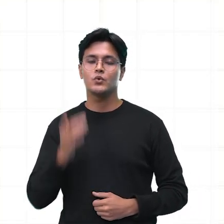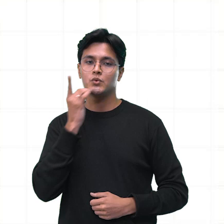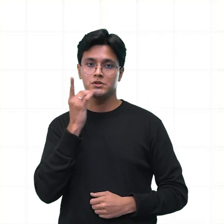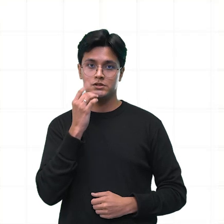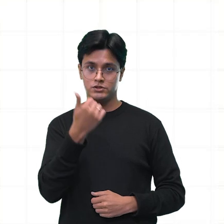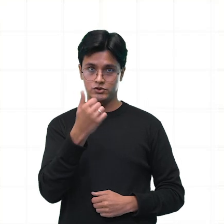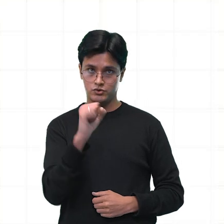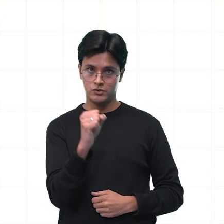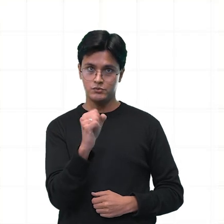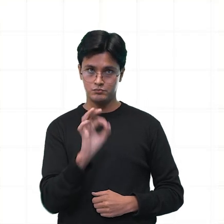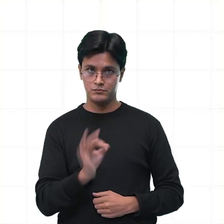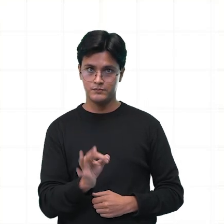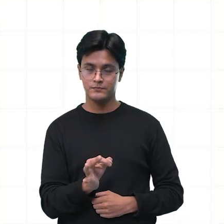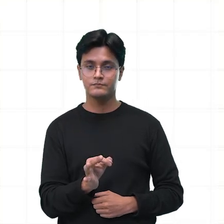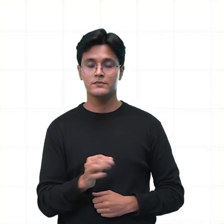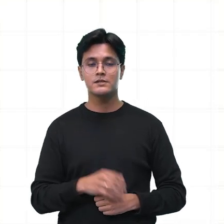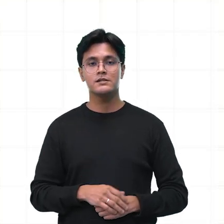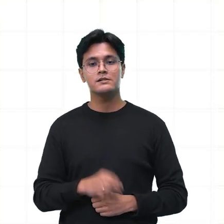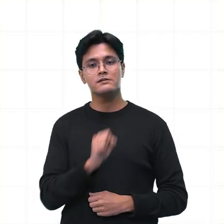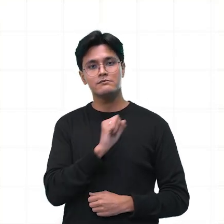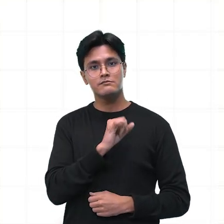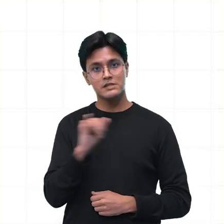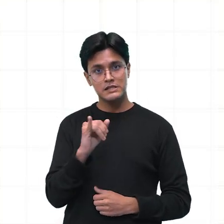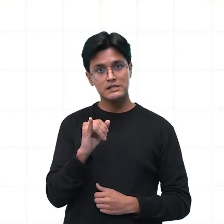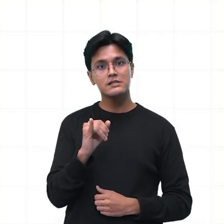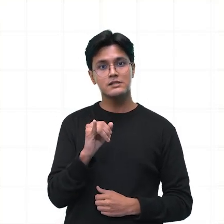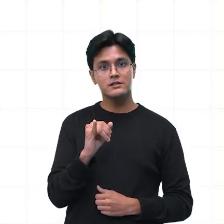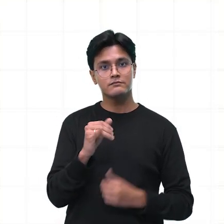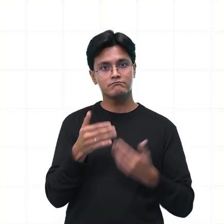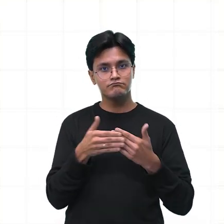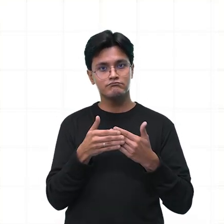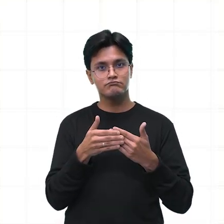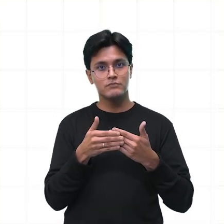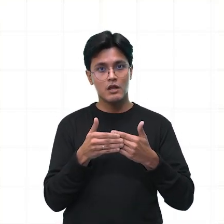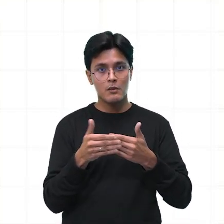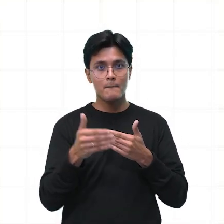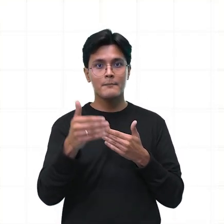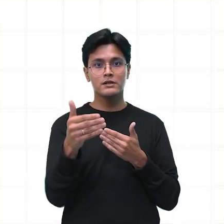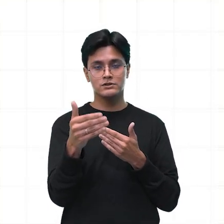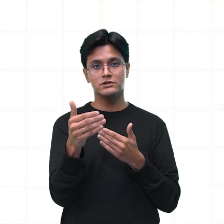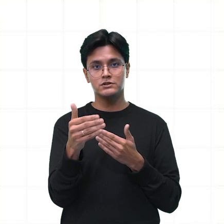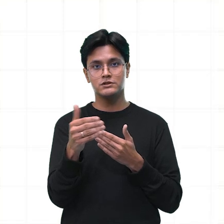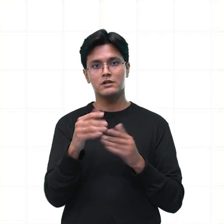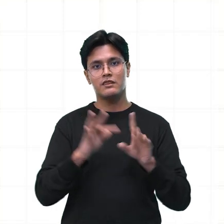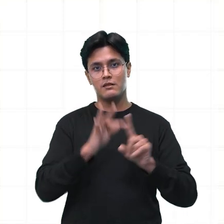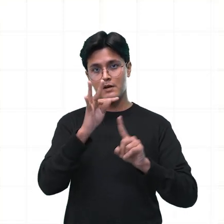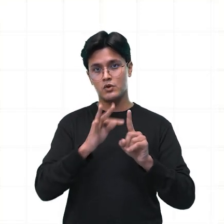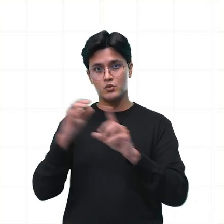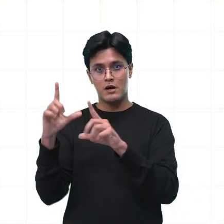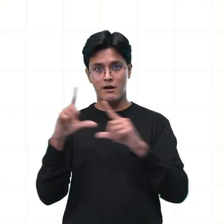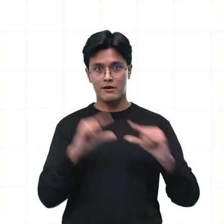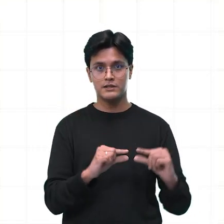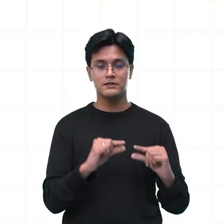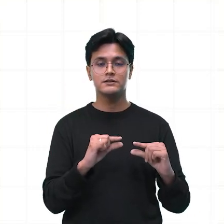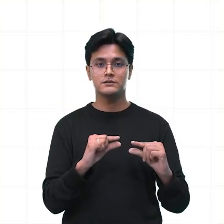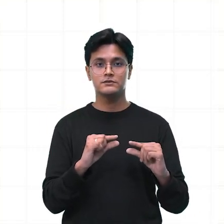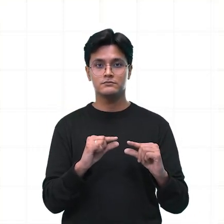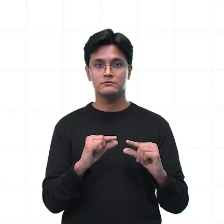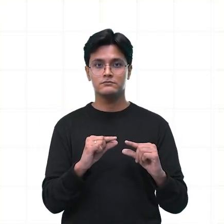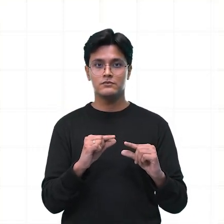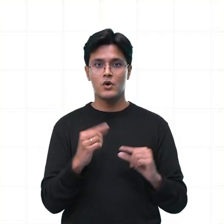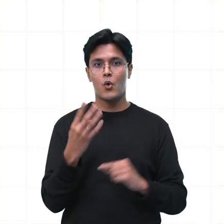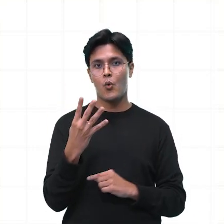18 né se a partir desse ponto a temperatura cair